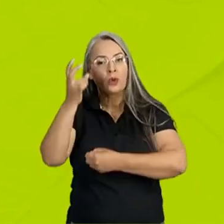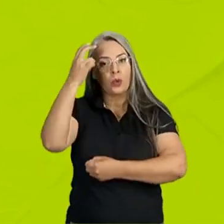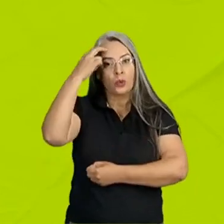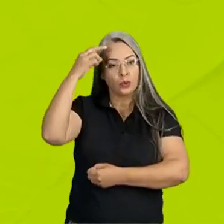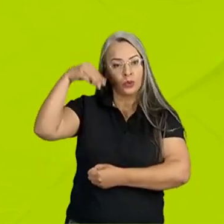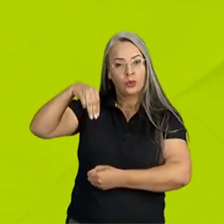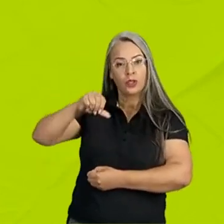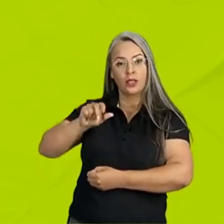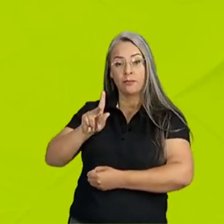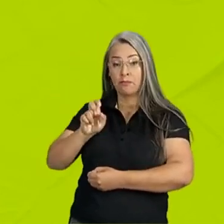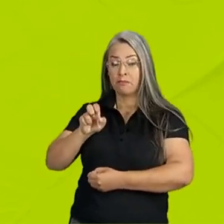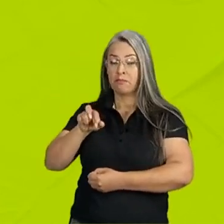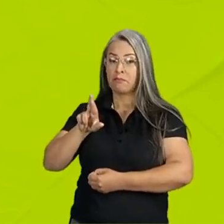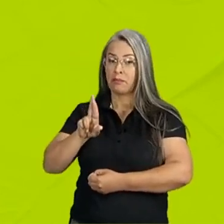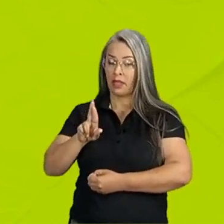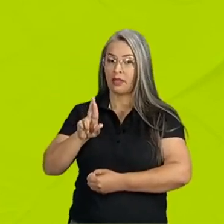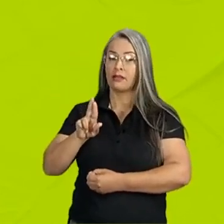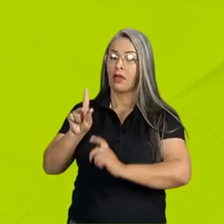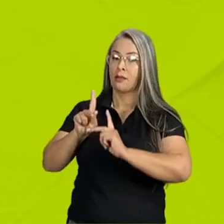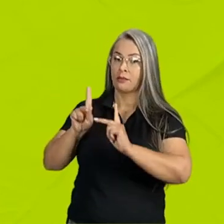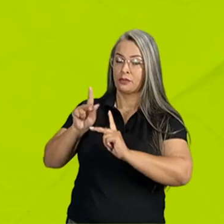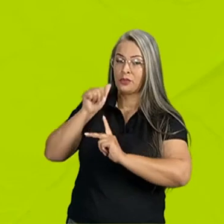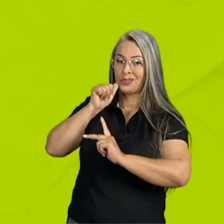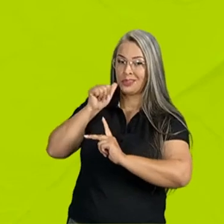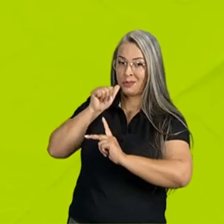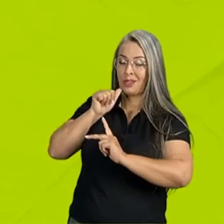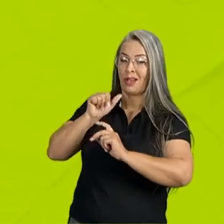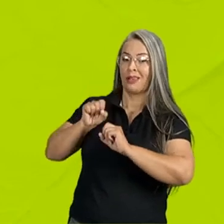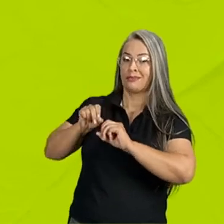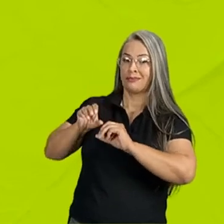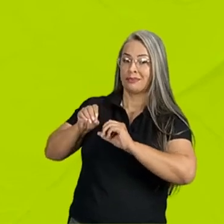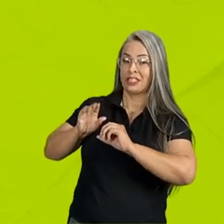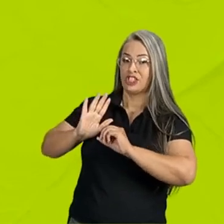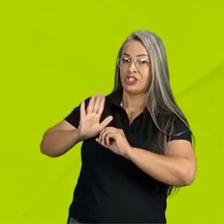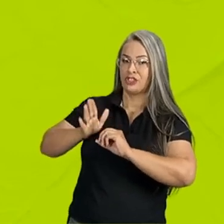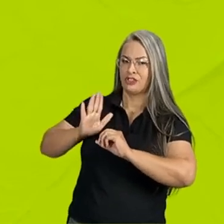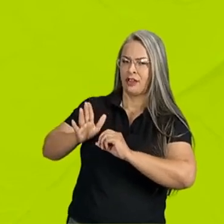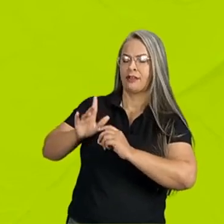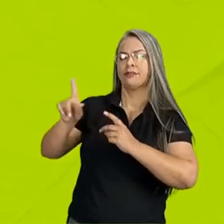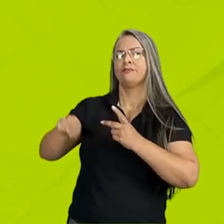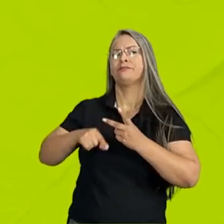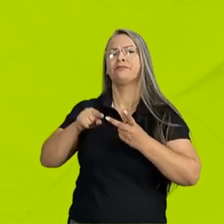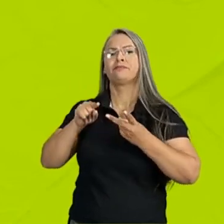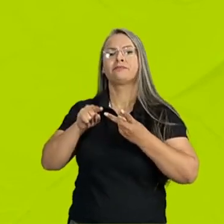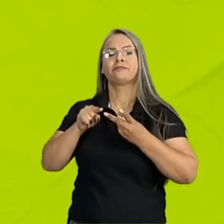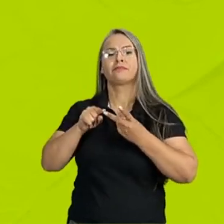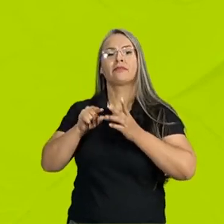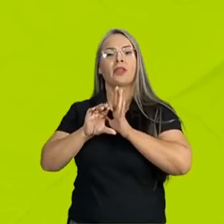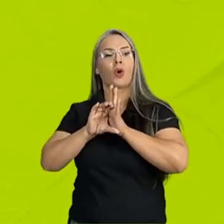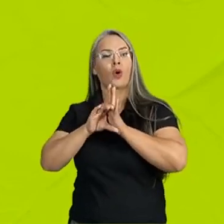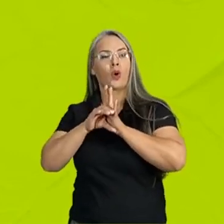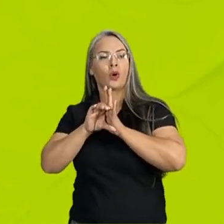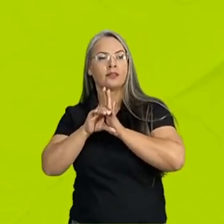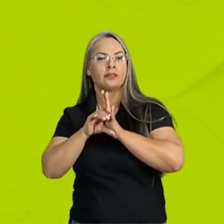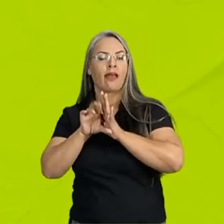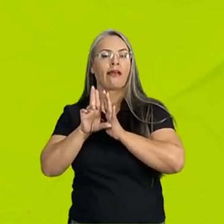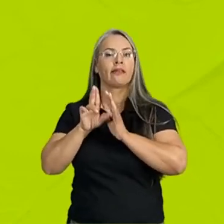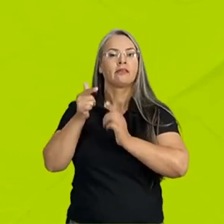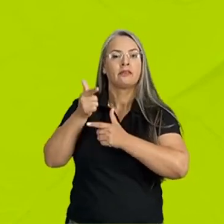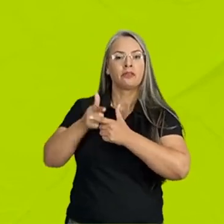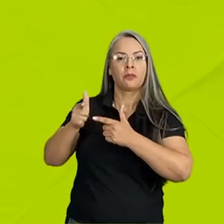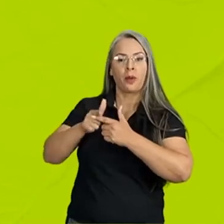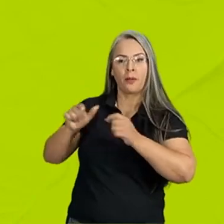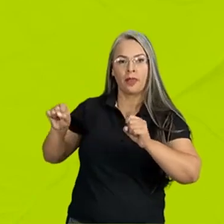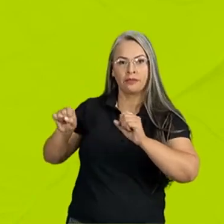Guiomar E lá nós falamos um pouco sobre a cultura Maker sobre os conceitos de resolução de problemas